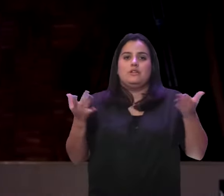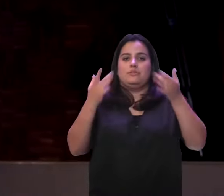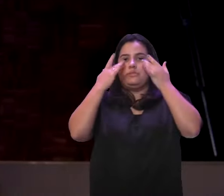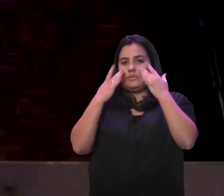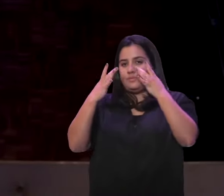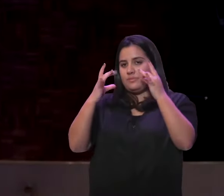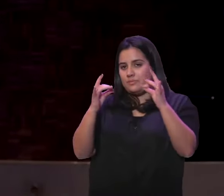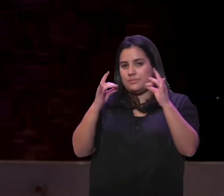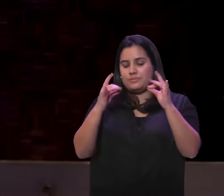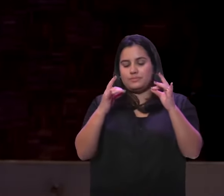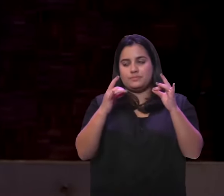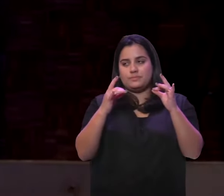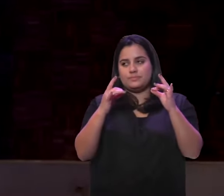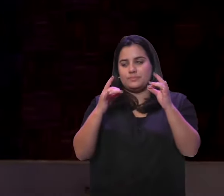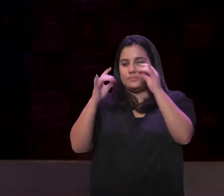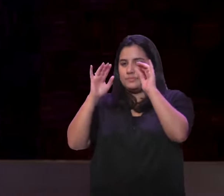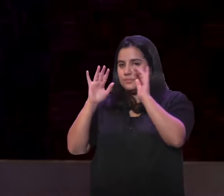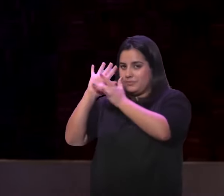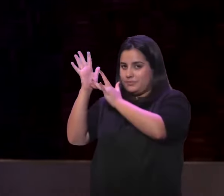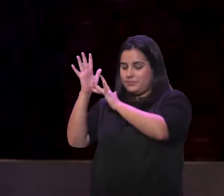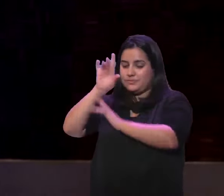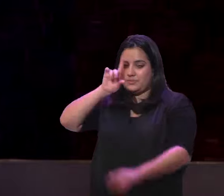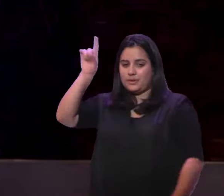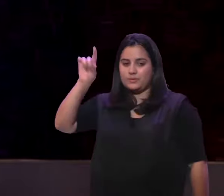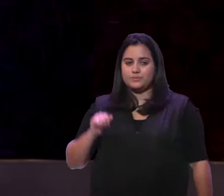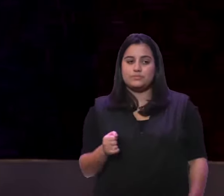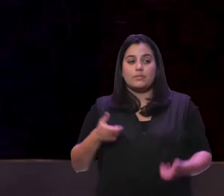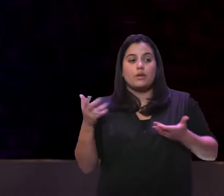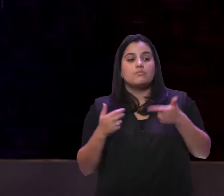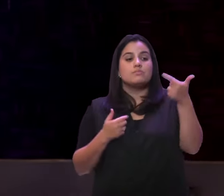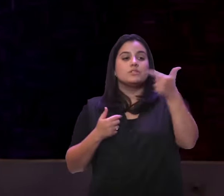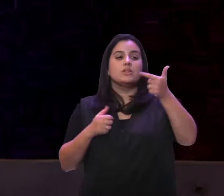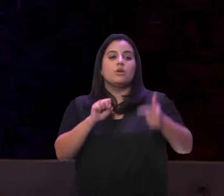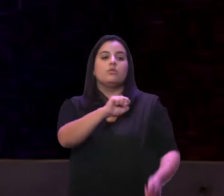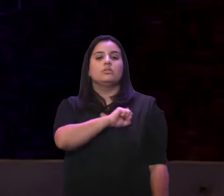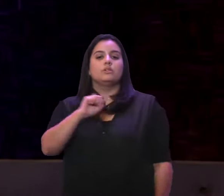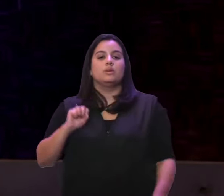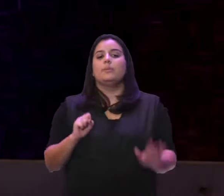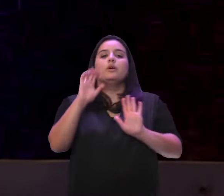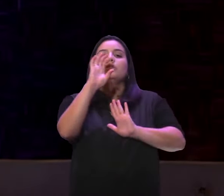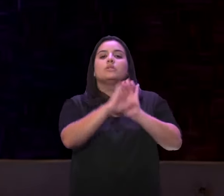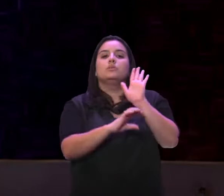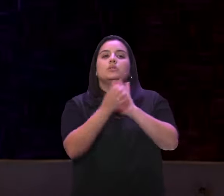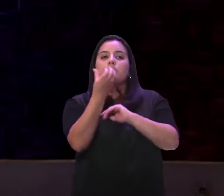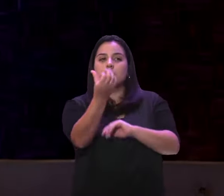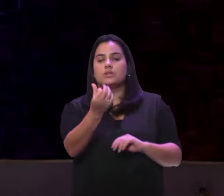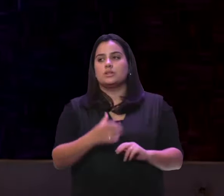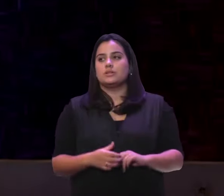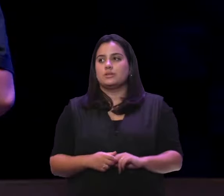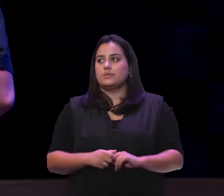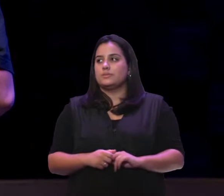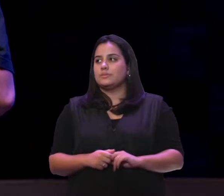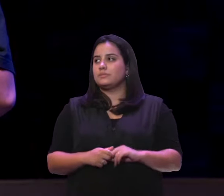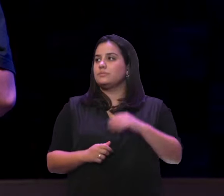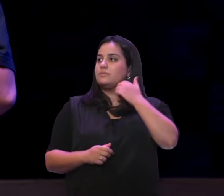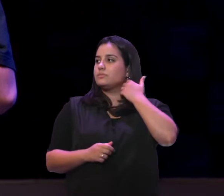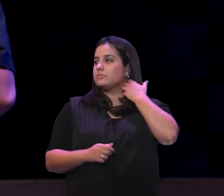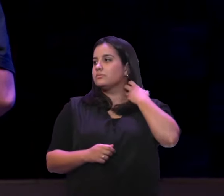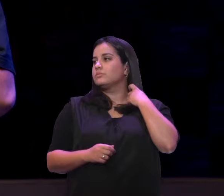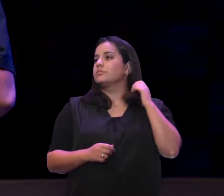de Deus. Vamos lá. Segundo o livro de Samuel, capítulo 6, a palavra de